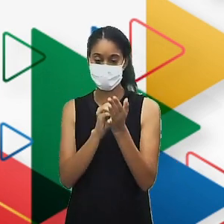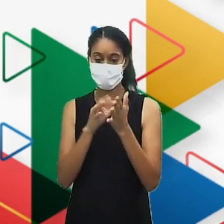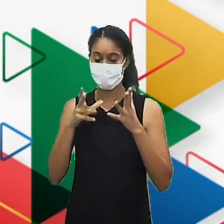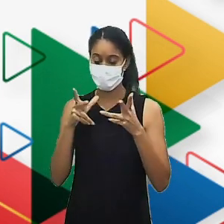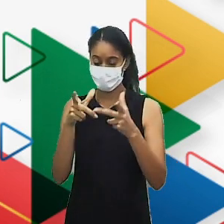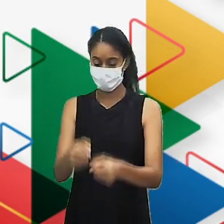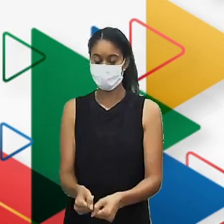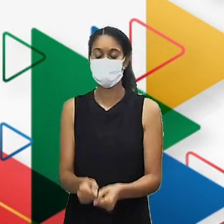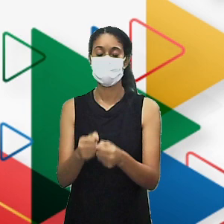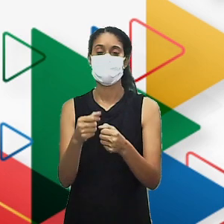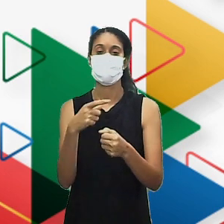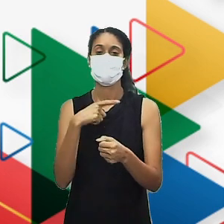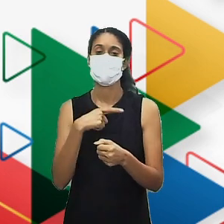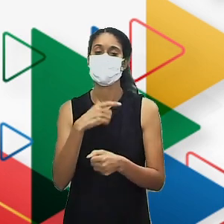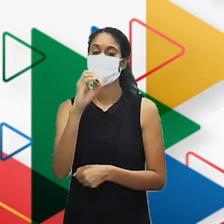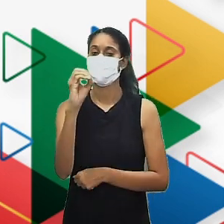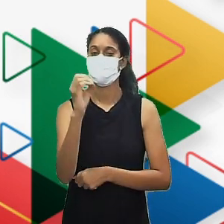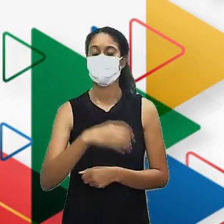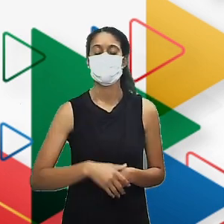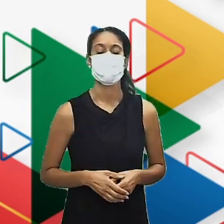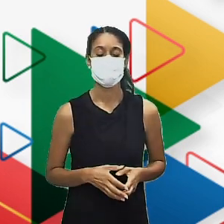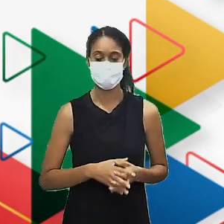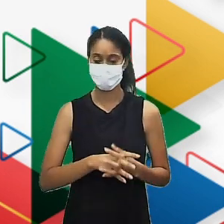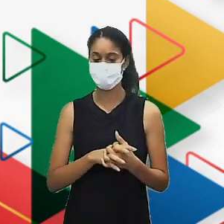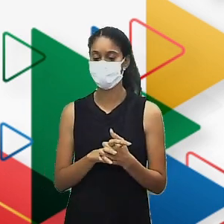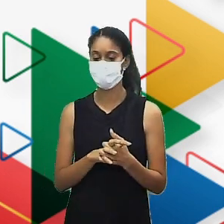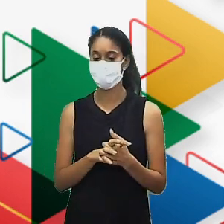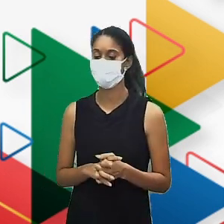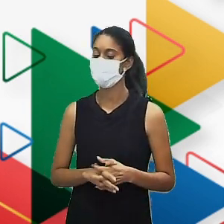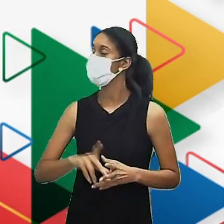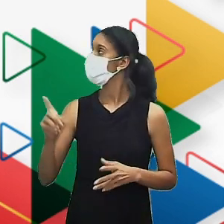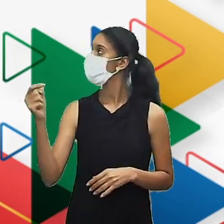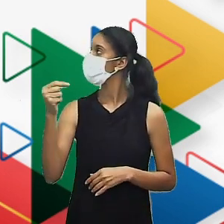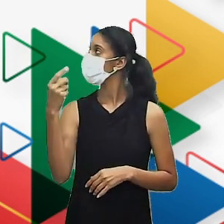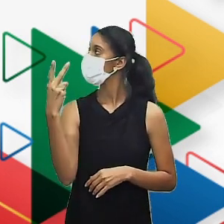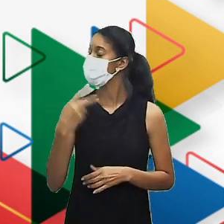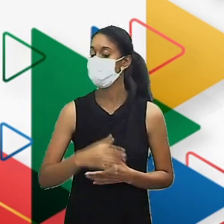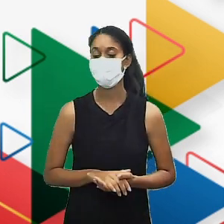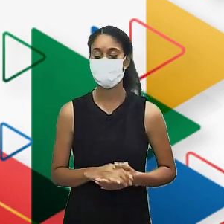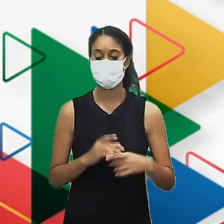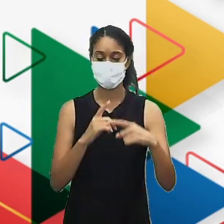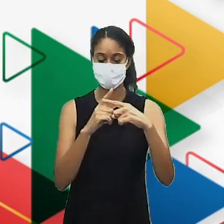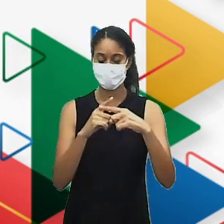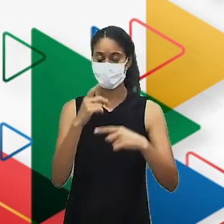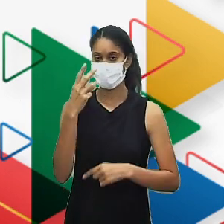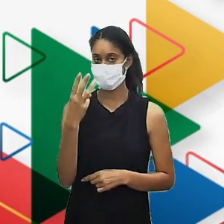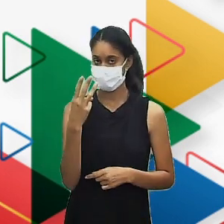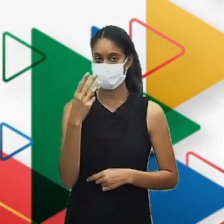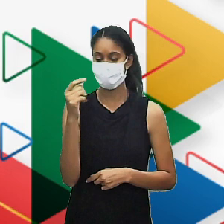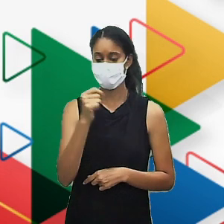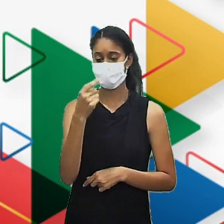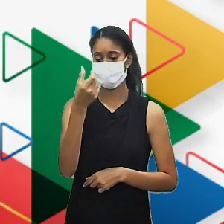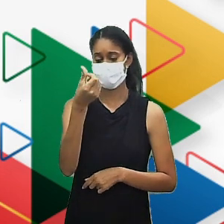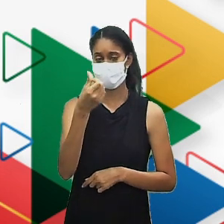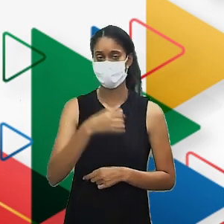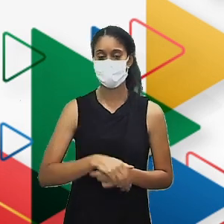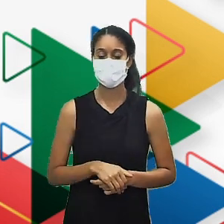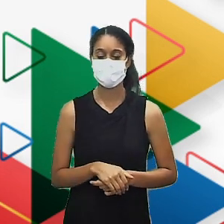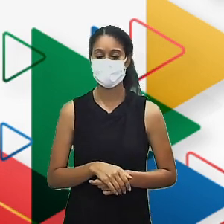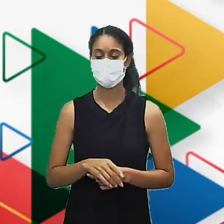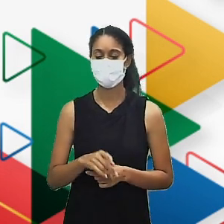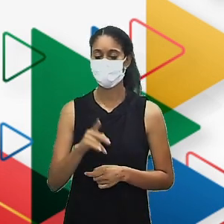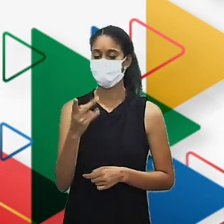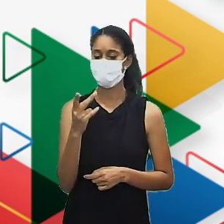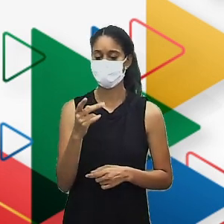aqui no caso do sulfuroso. Olha só, menos 2 de novo, ó, oxigênio menos 2, vezes 3, menos 6.